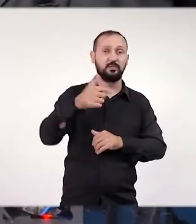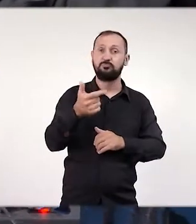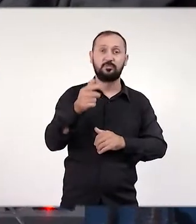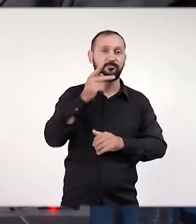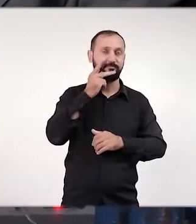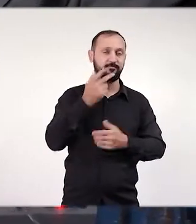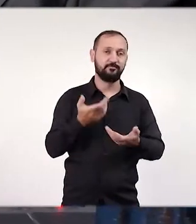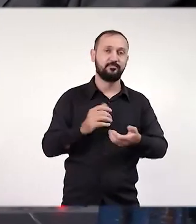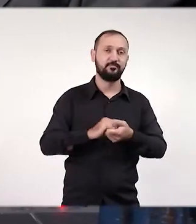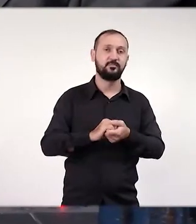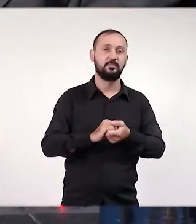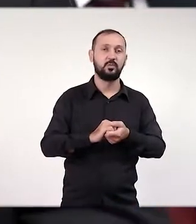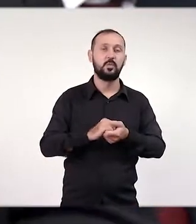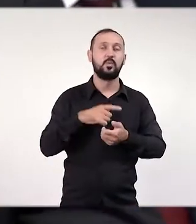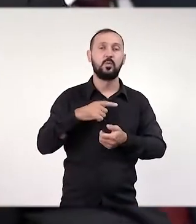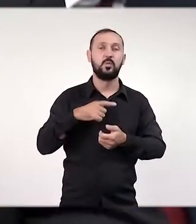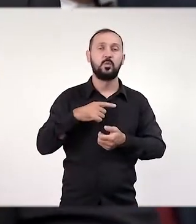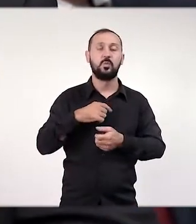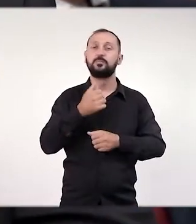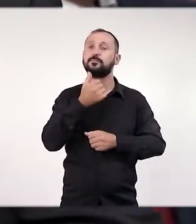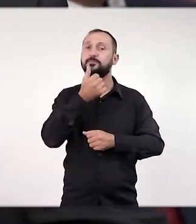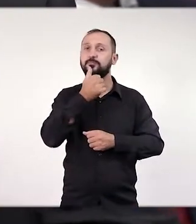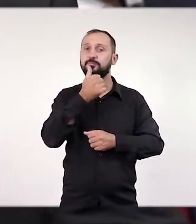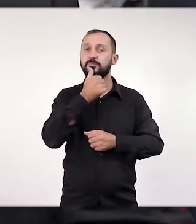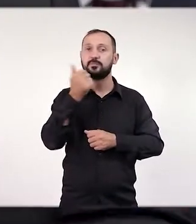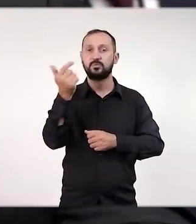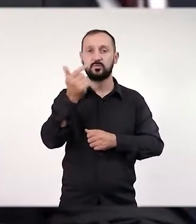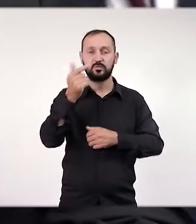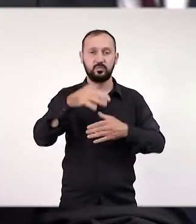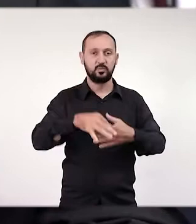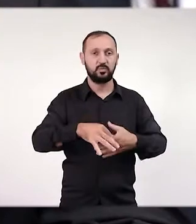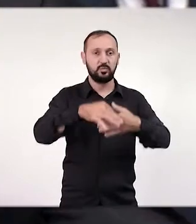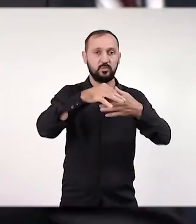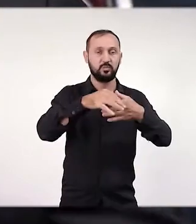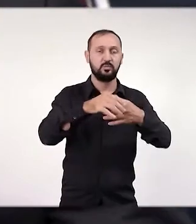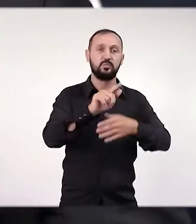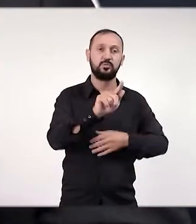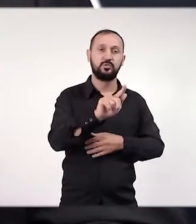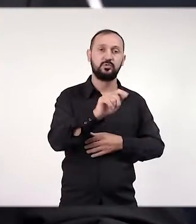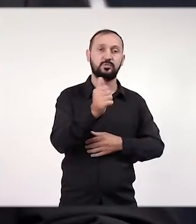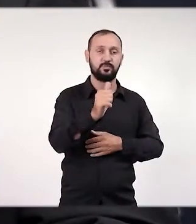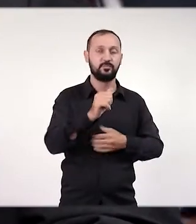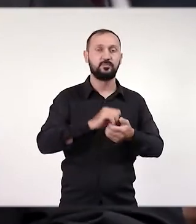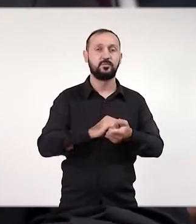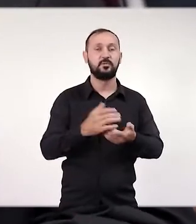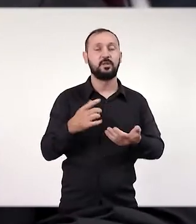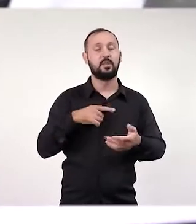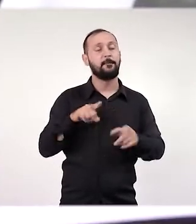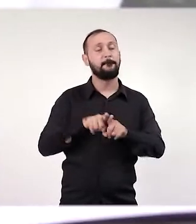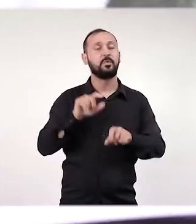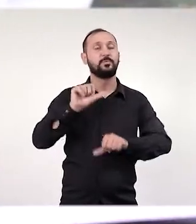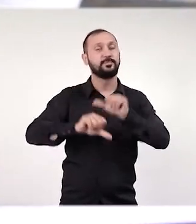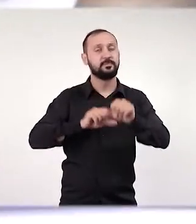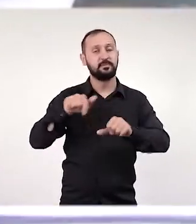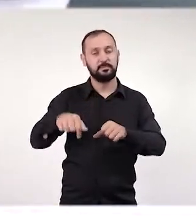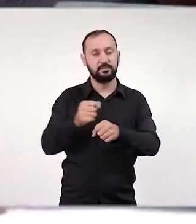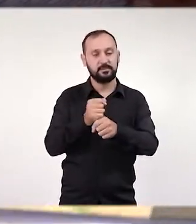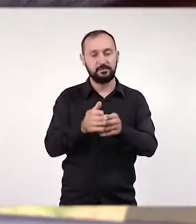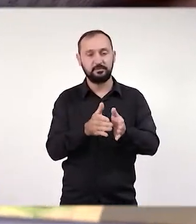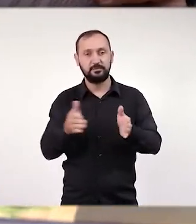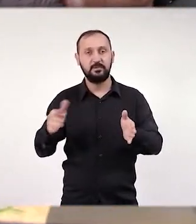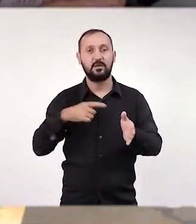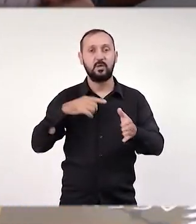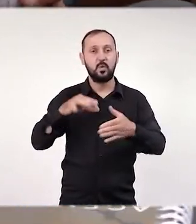Jamilson Nami, sem partido. Nino Razuki, do PTB, será o vice-líder do bloco G11. Outra mudança